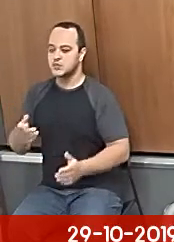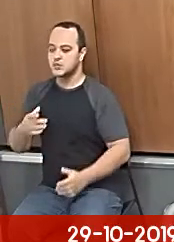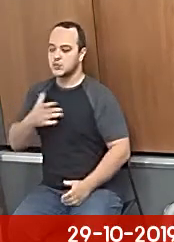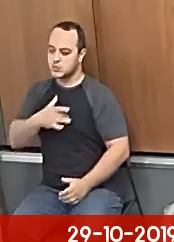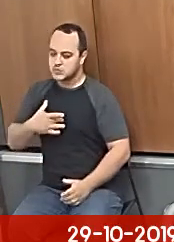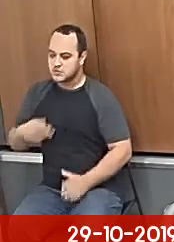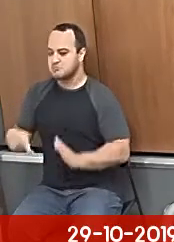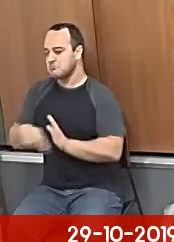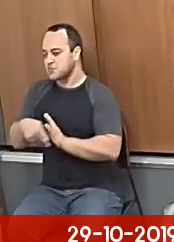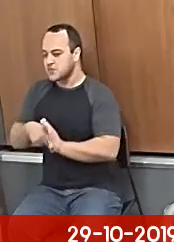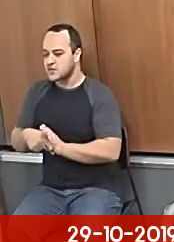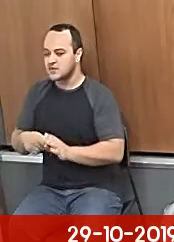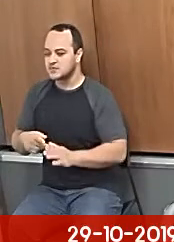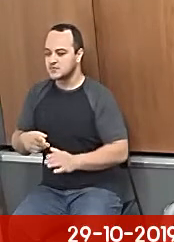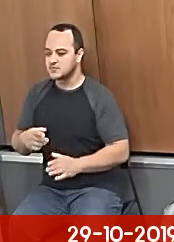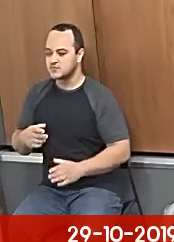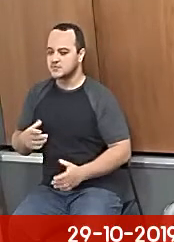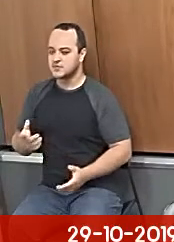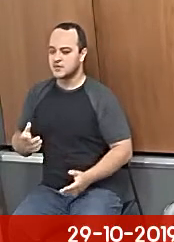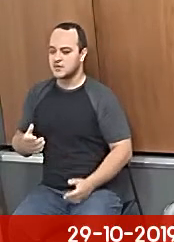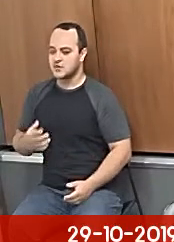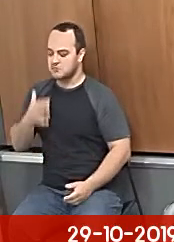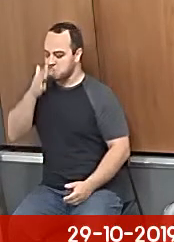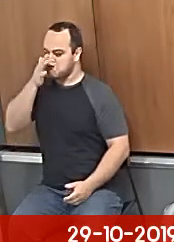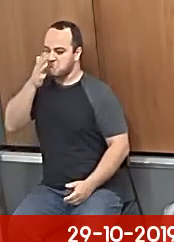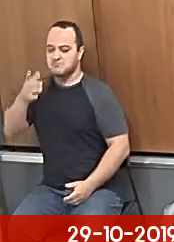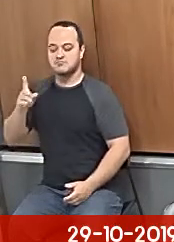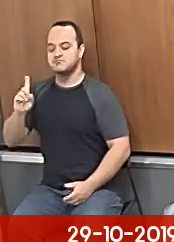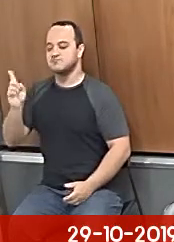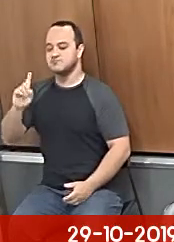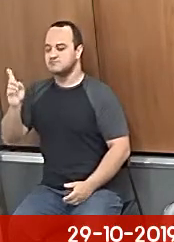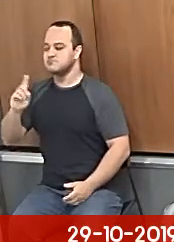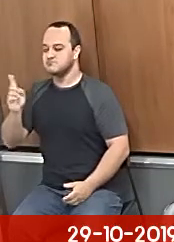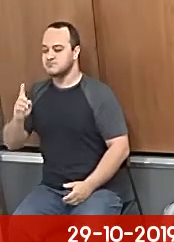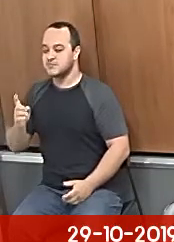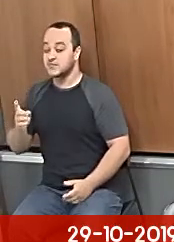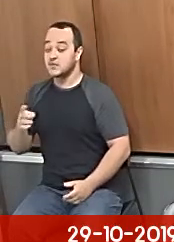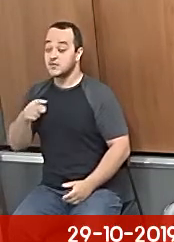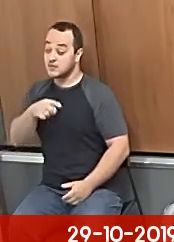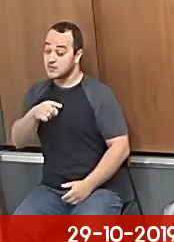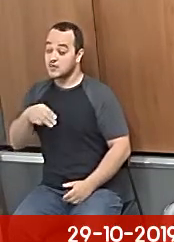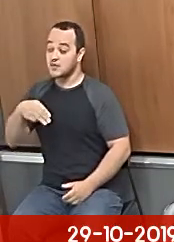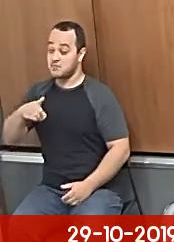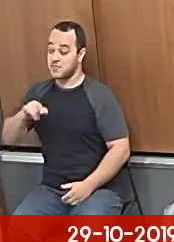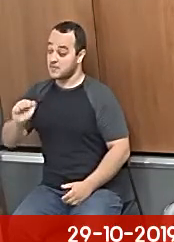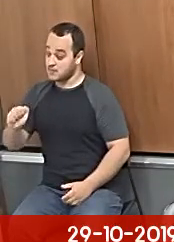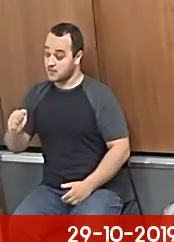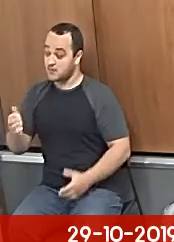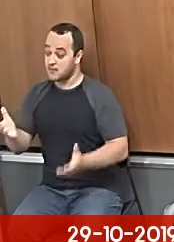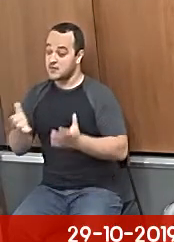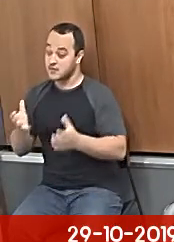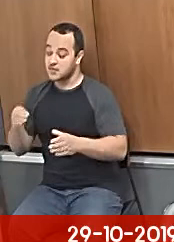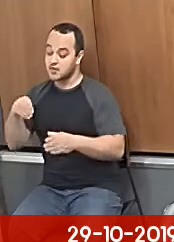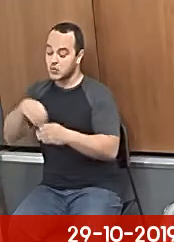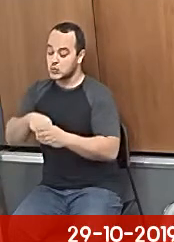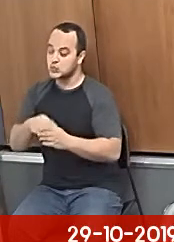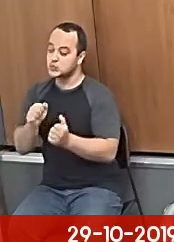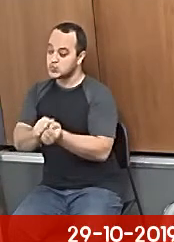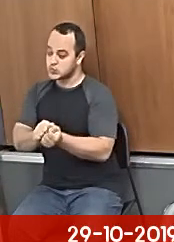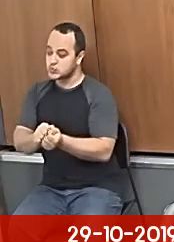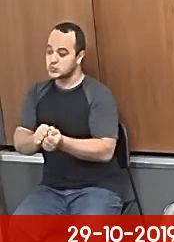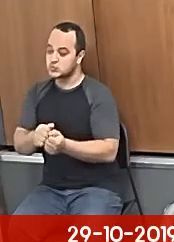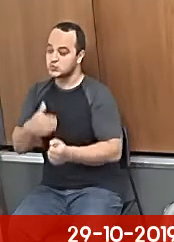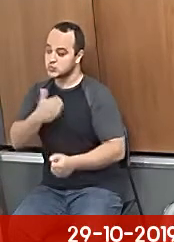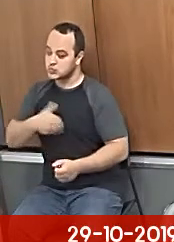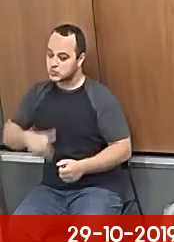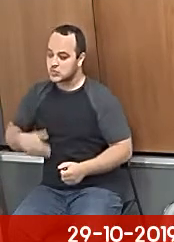é porque fica parecendo, ah, não é vaidade. É porque se a MDA, eu já mandei mensagens aqui, eu não vou ficar expondo, pedindo